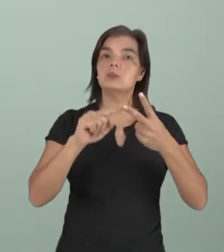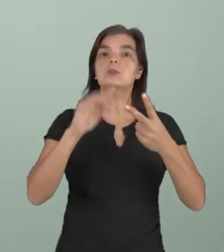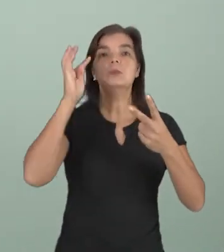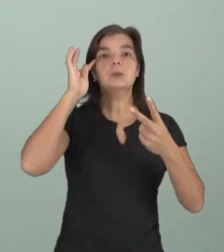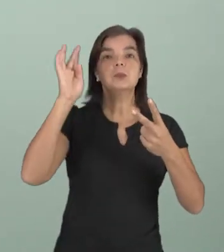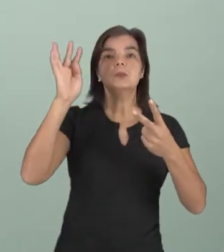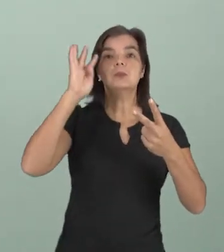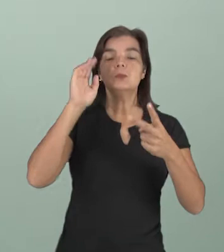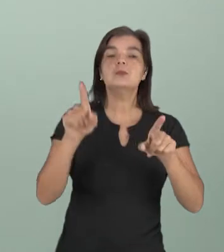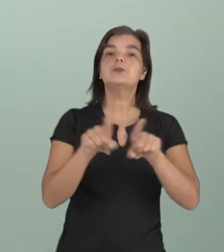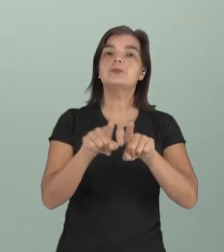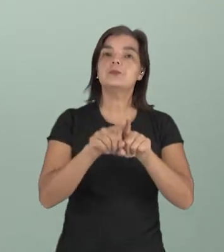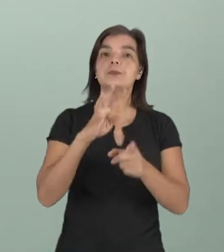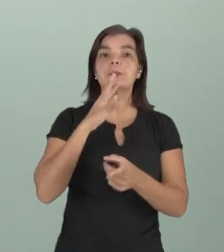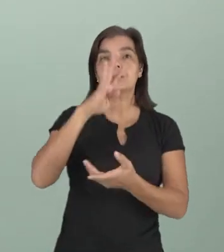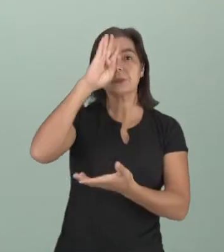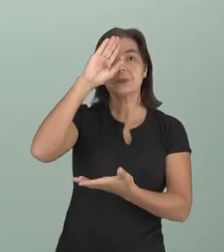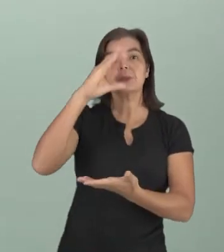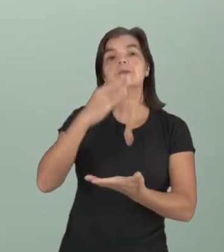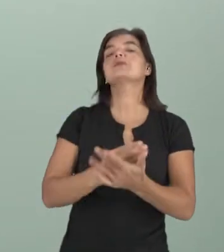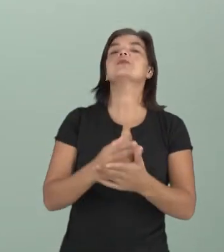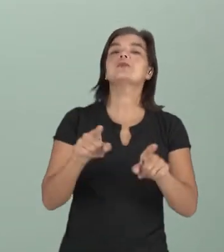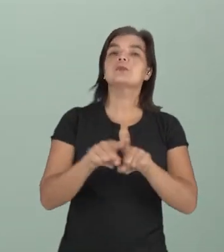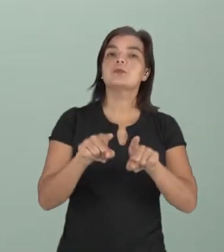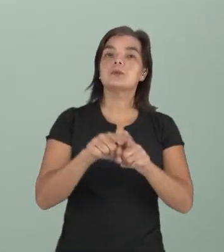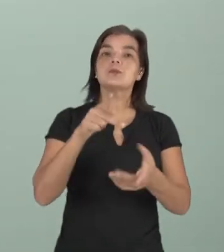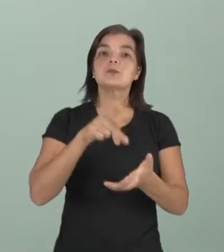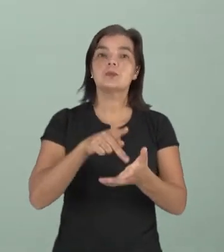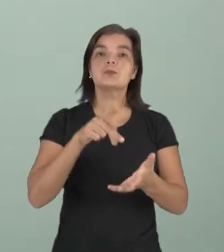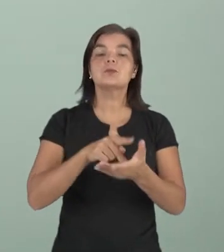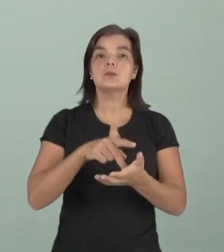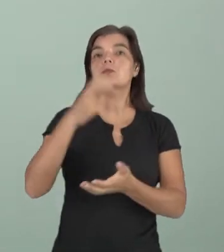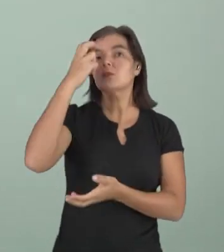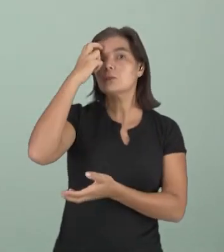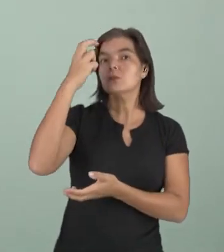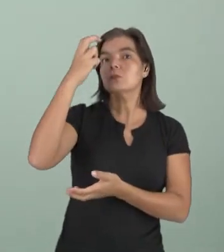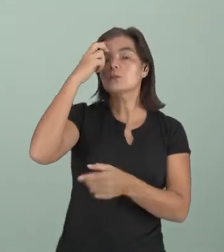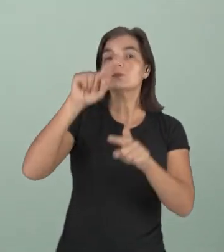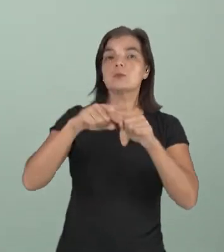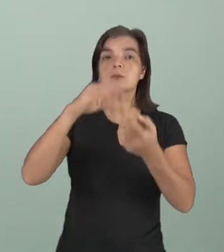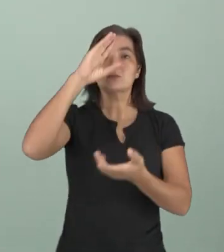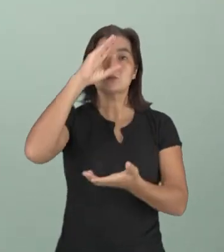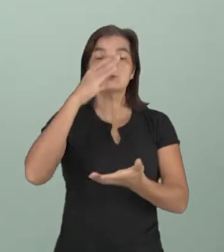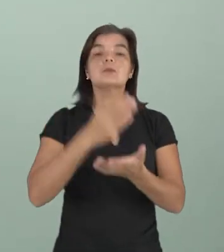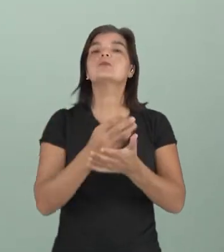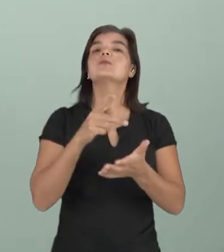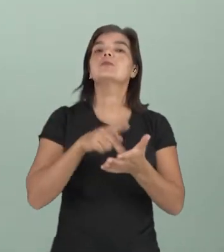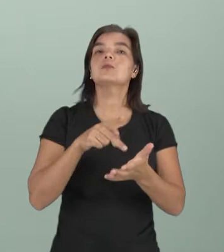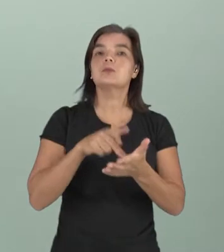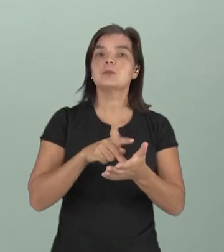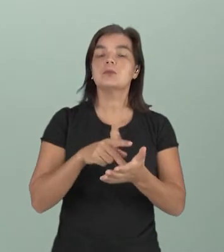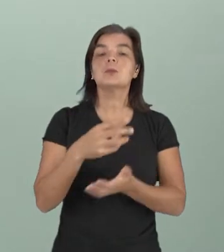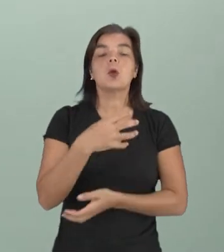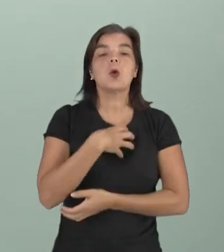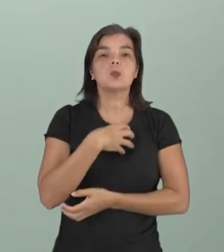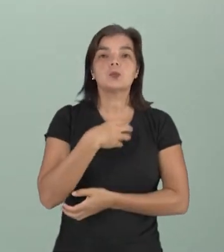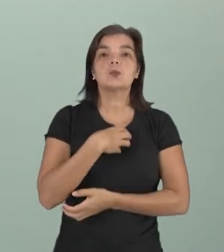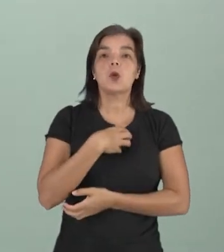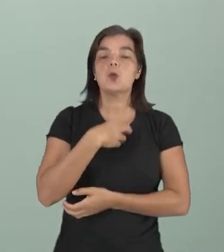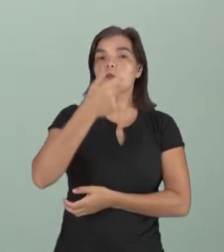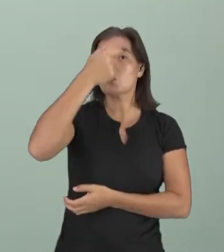do conhecimento, aquela que acredita que o verdadeiro é o inteligível e aquela que acredita que o verdadeiro é o